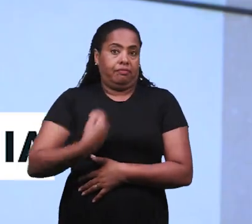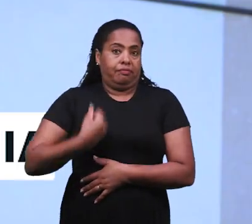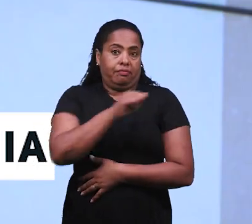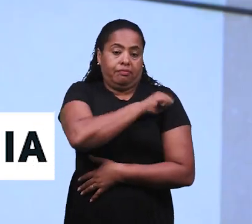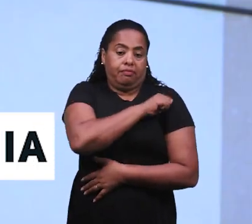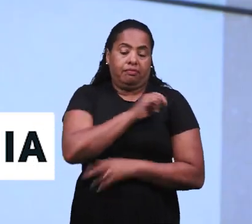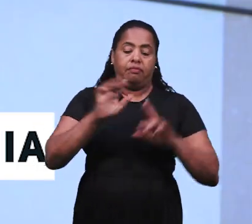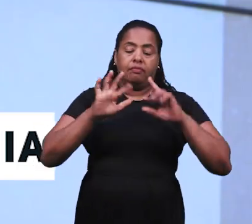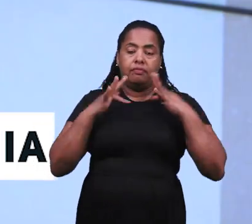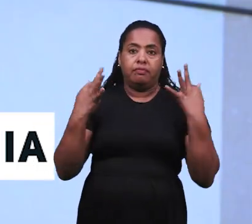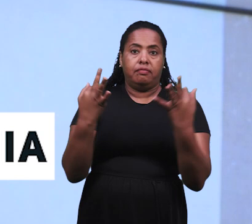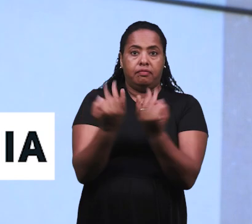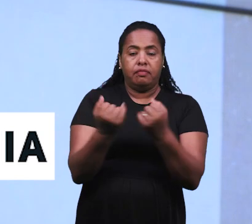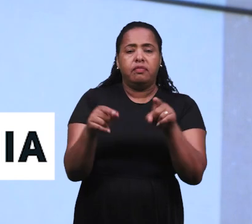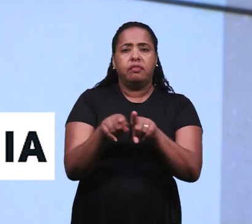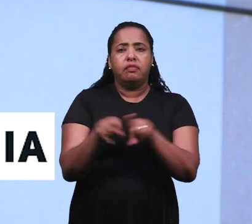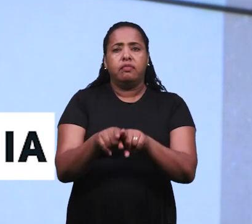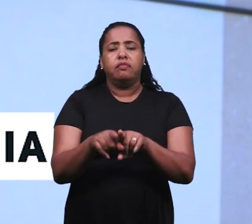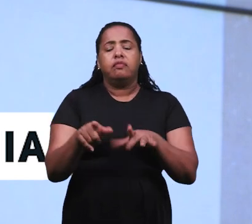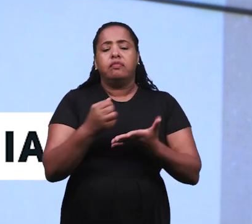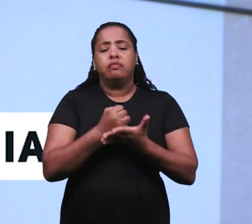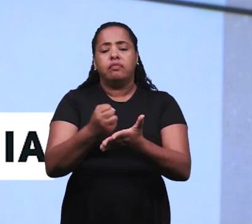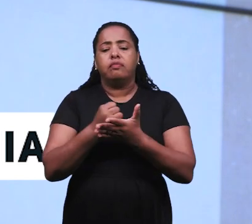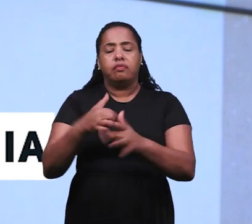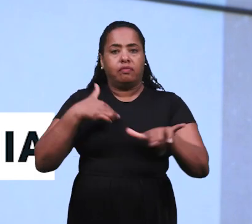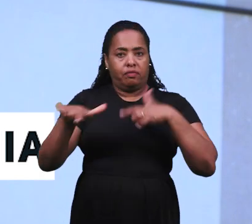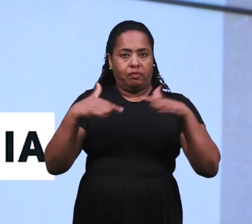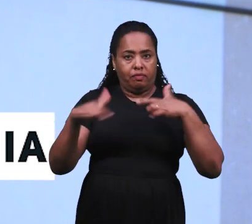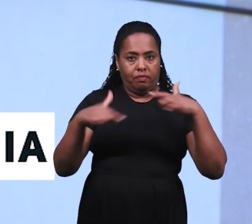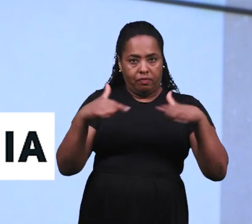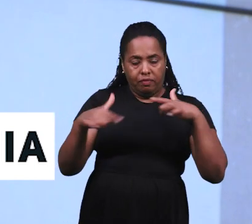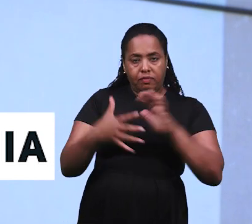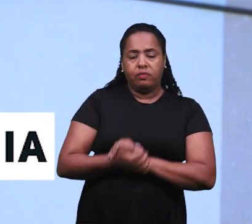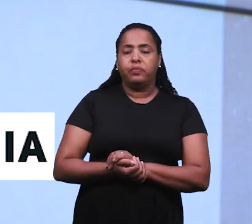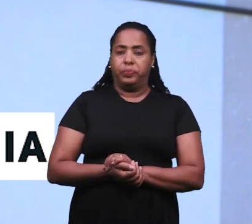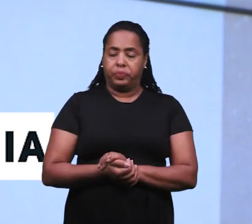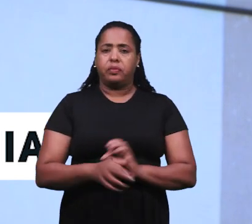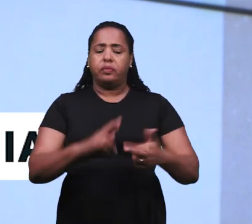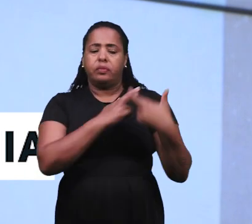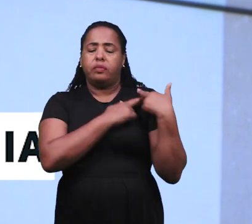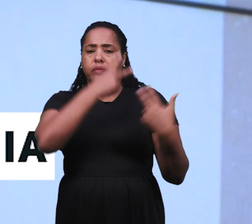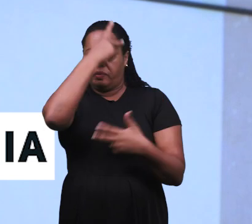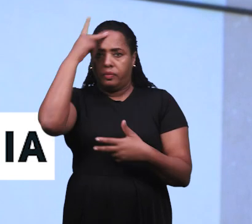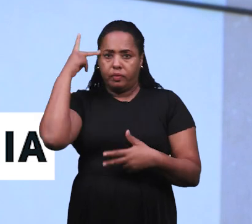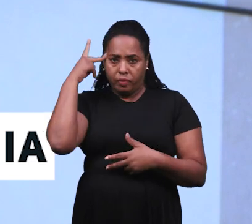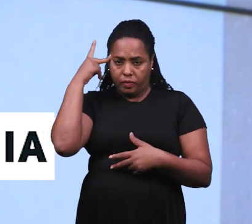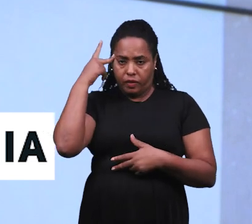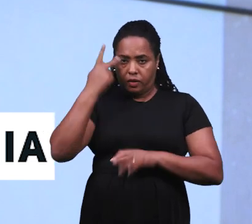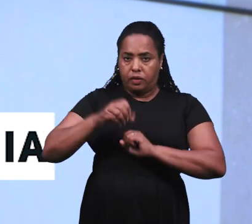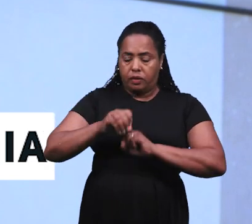os seus familiares e também os colaboradores, Muito né? bom. O papel do capelão escolar, ele